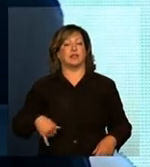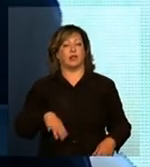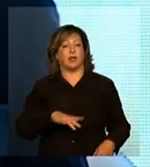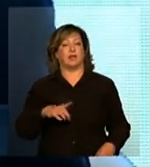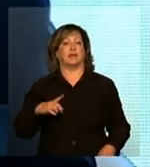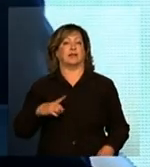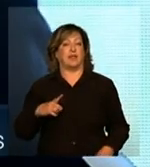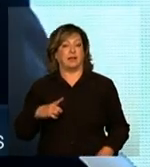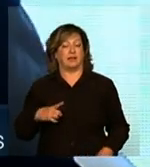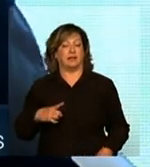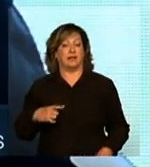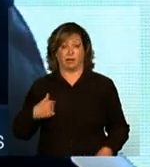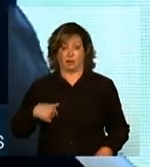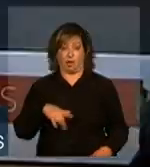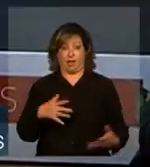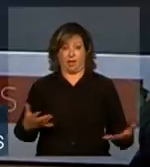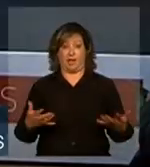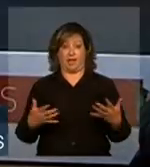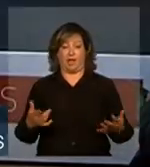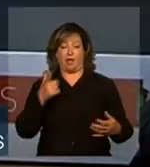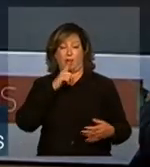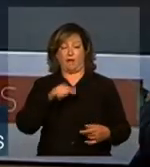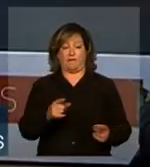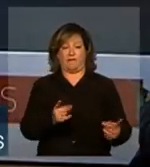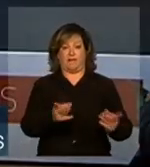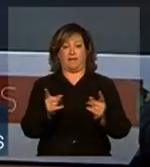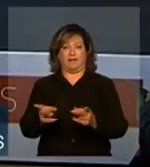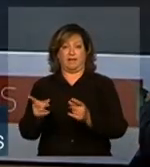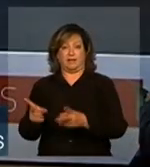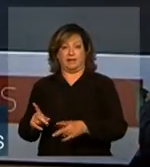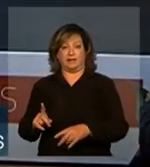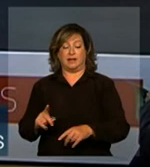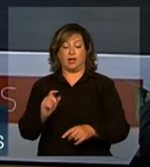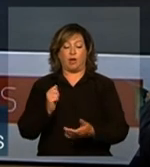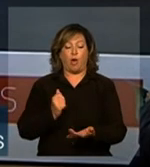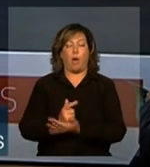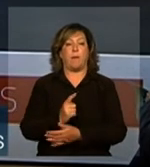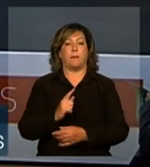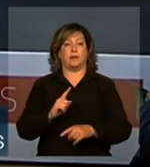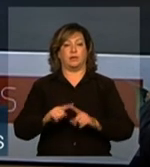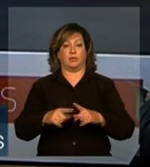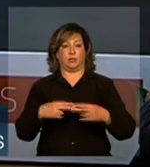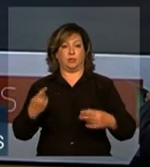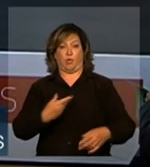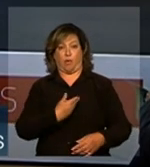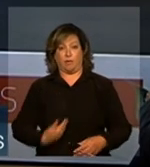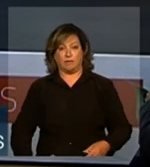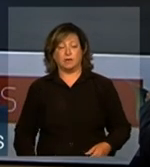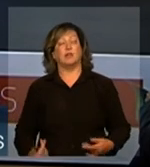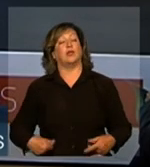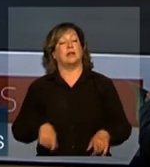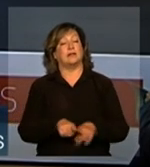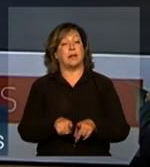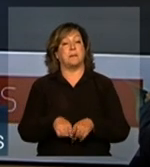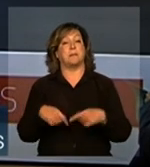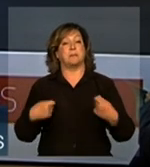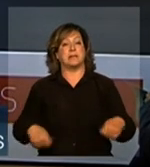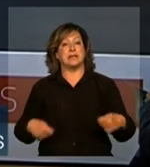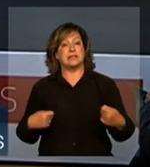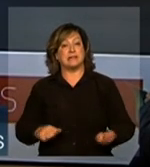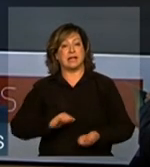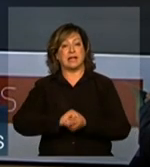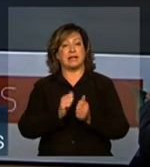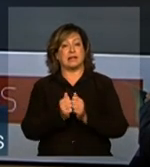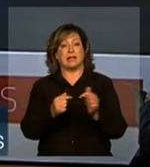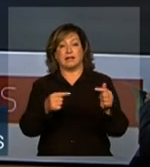ter. Se a gente quer ocupar esse espaço da venda, das compras institucionais, nós também precisamos adequar o que a gente tem para